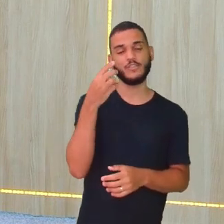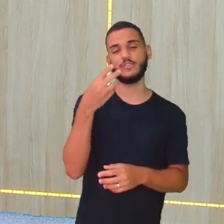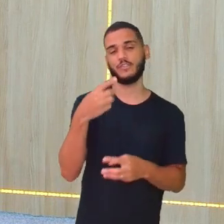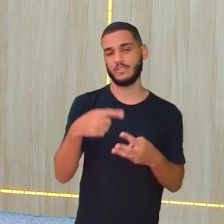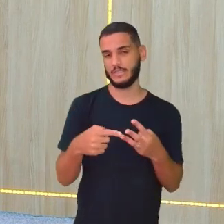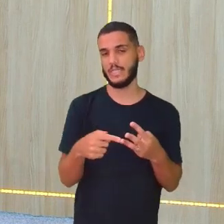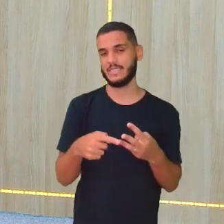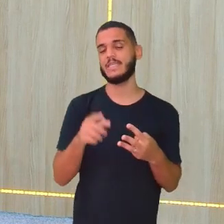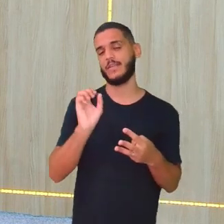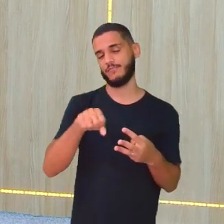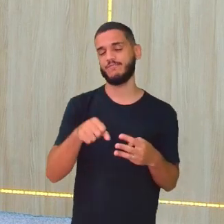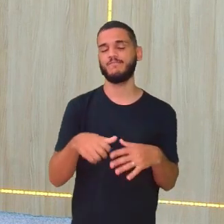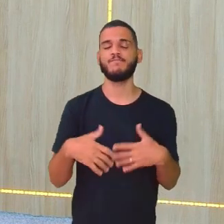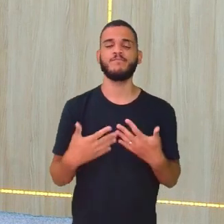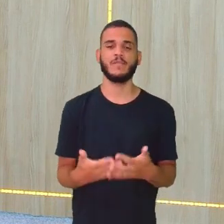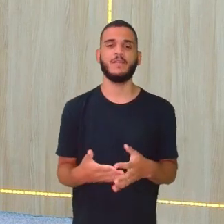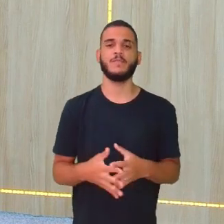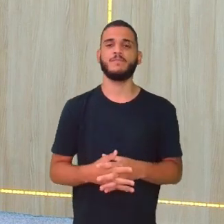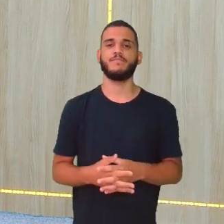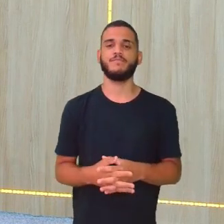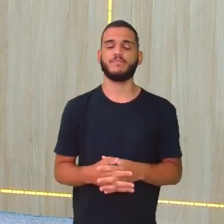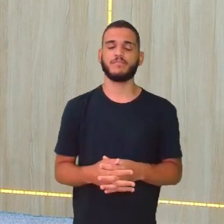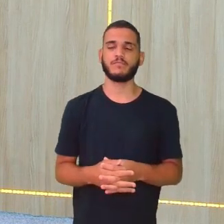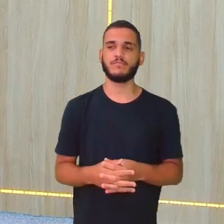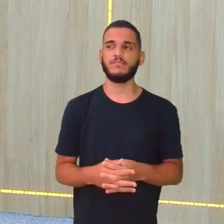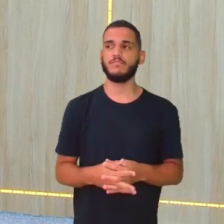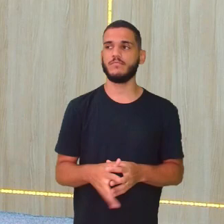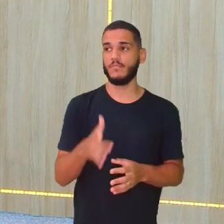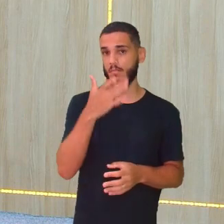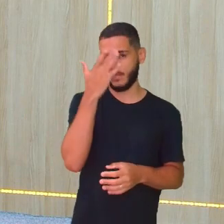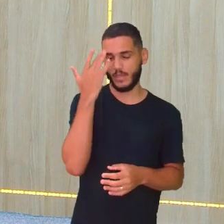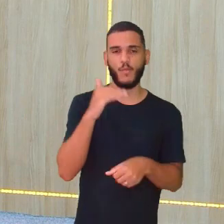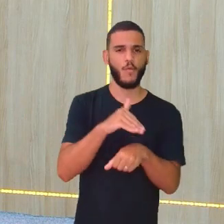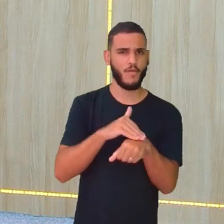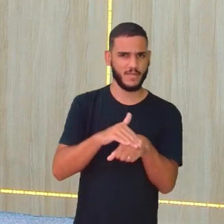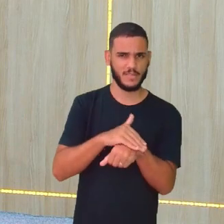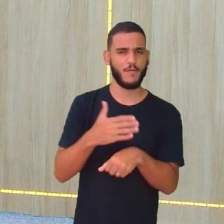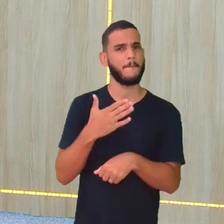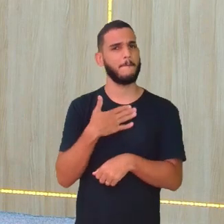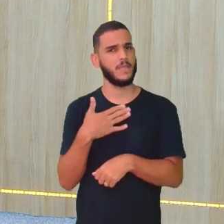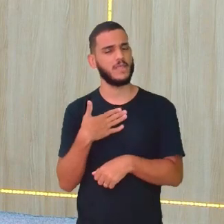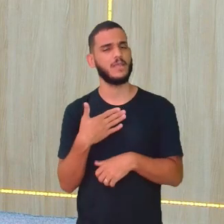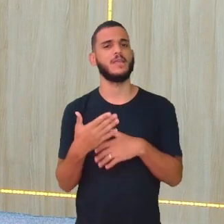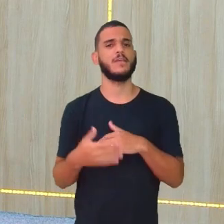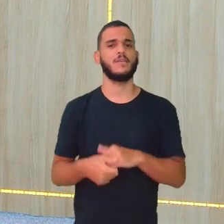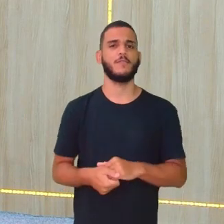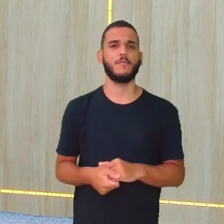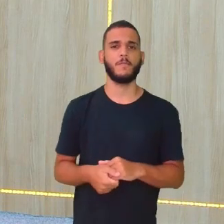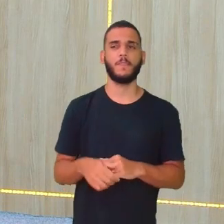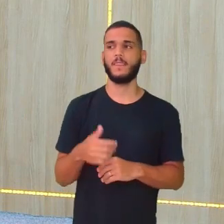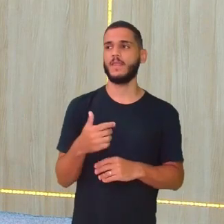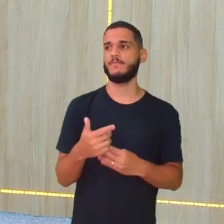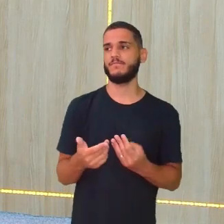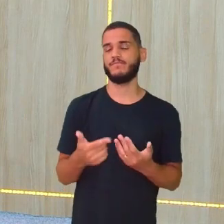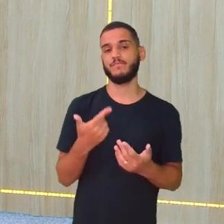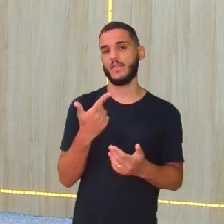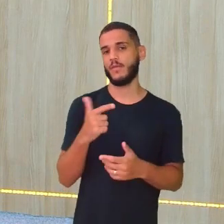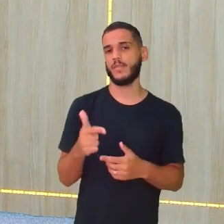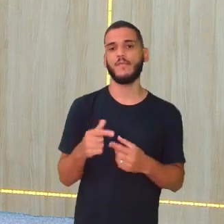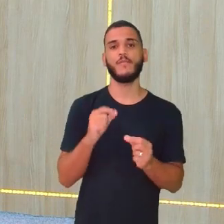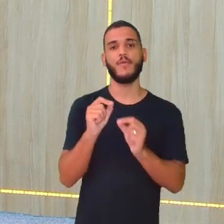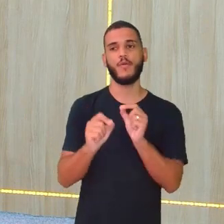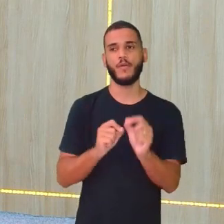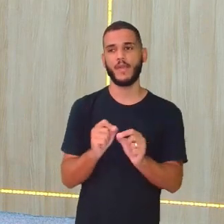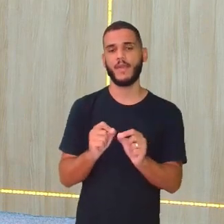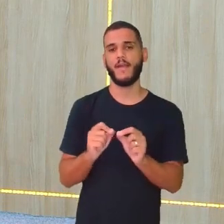certeza. é. Aí, assim, inclusive saiu, muitas pessoas vieram falar comigo. Não tive reclamação da família, então,